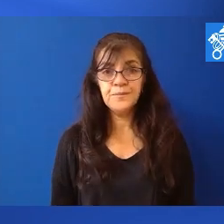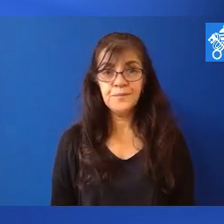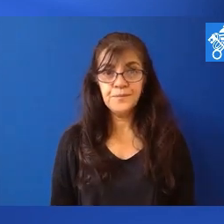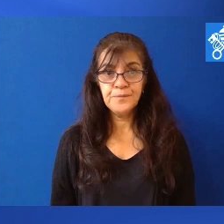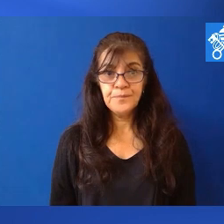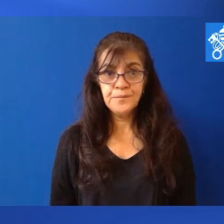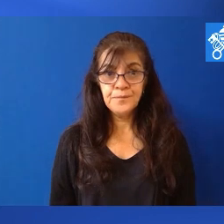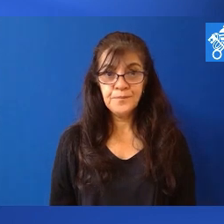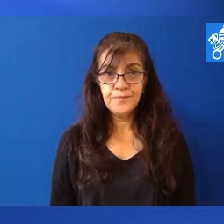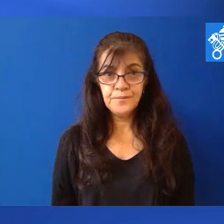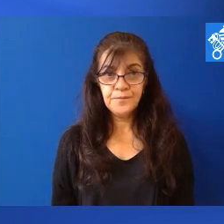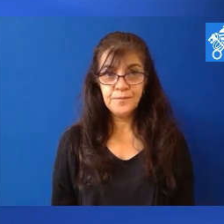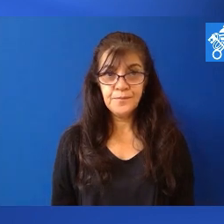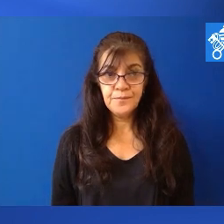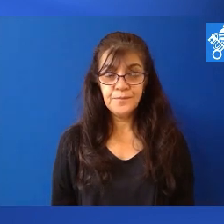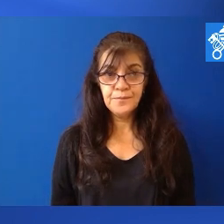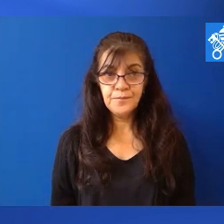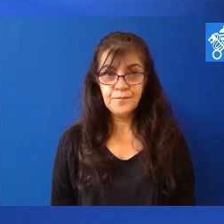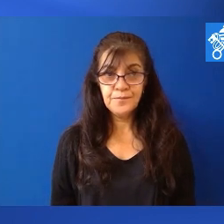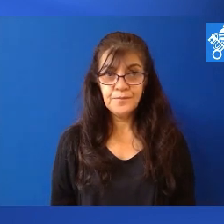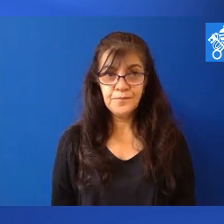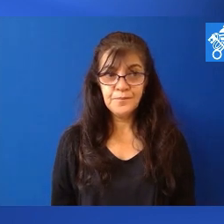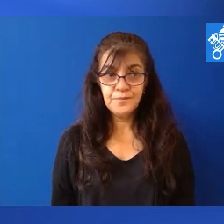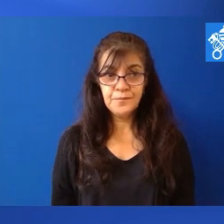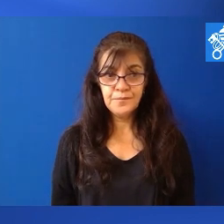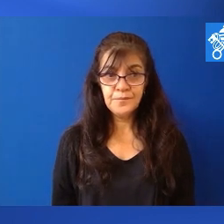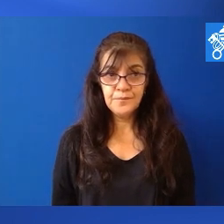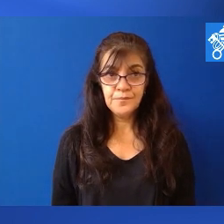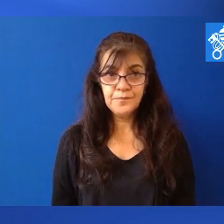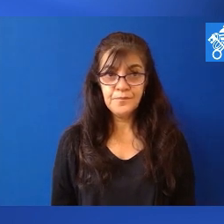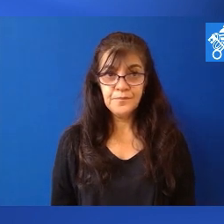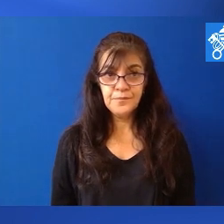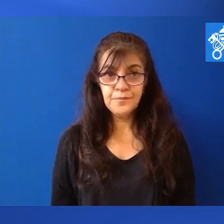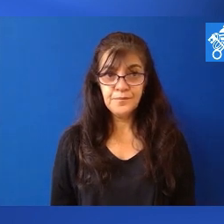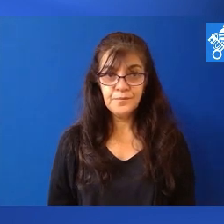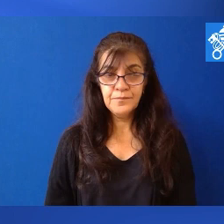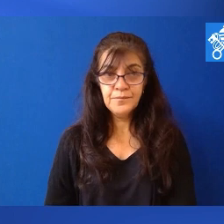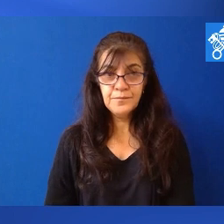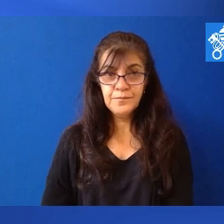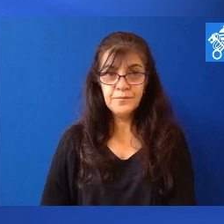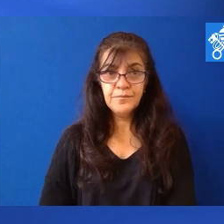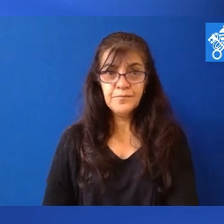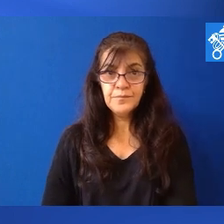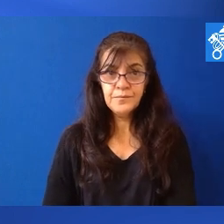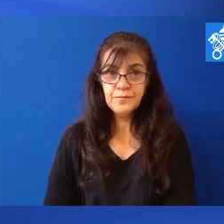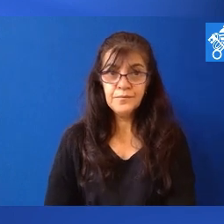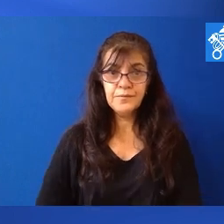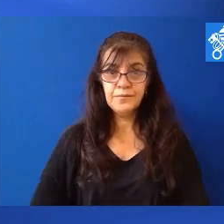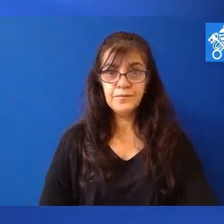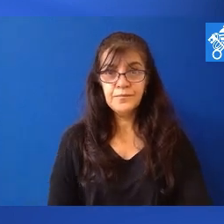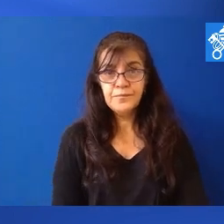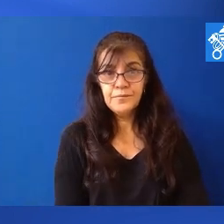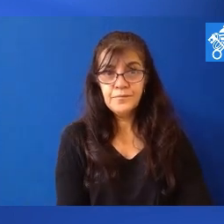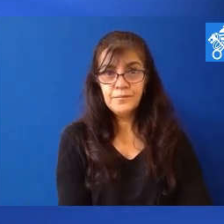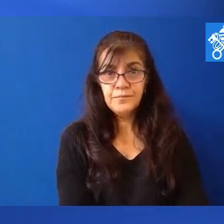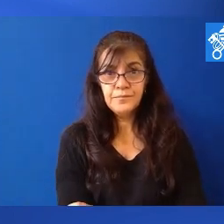Saluti pellegrini di lingua portoghese, in modo speciale quelli provenienti da San Salvatore de Bahia,